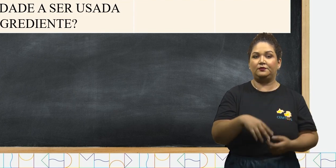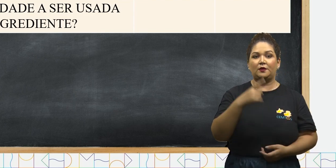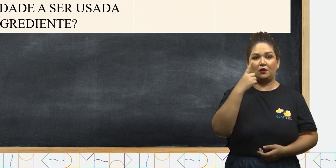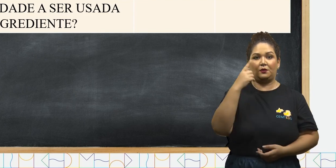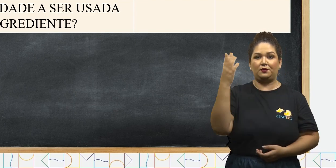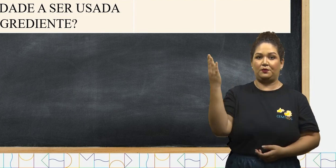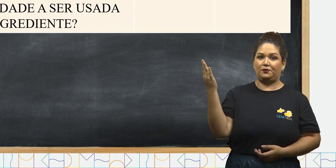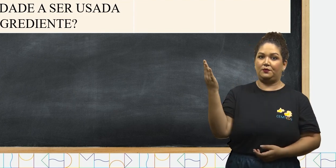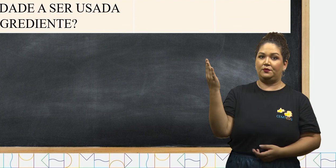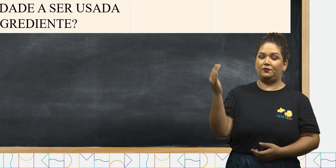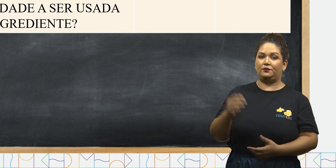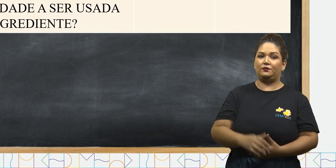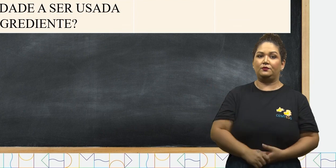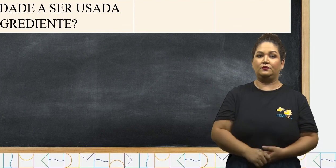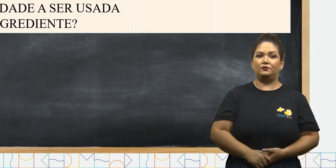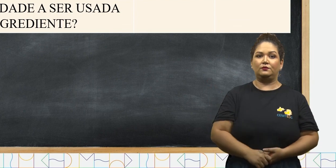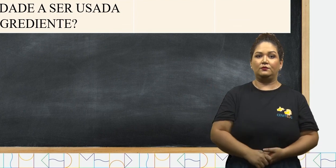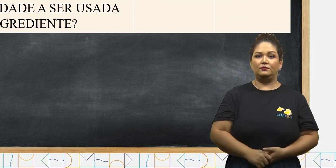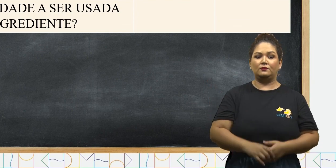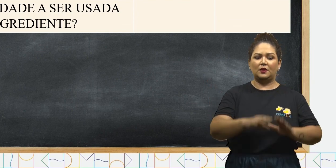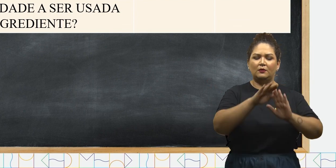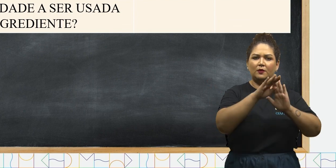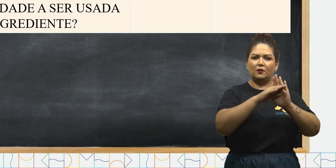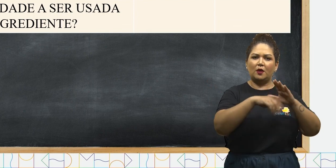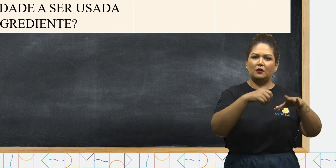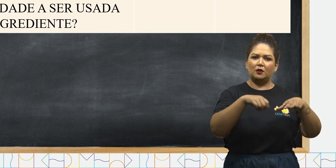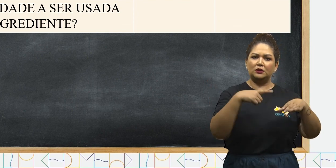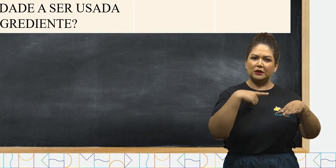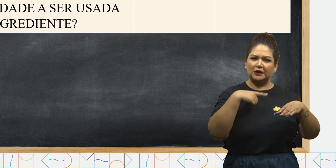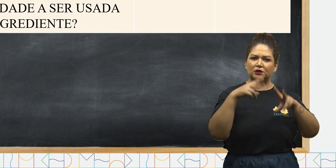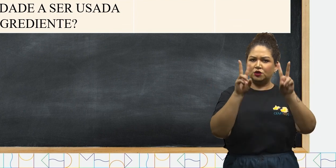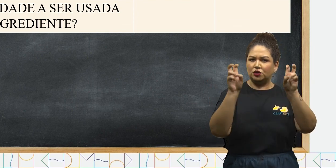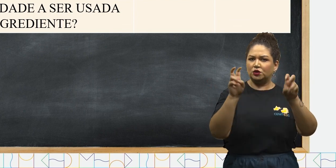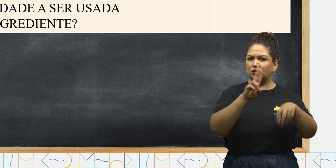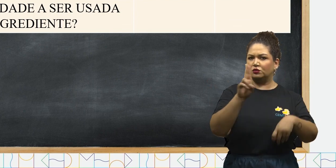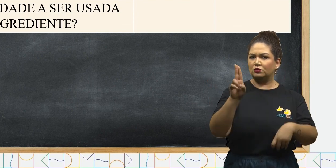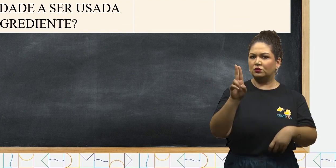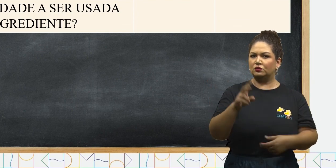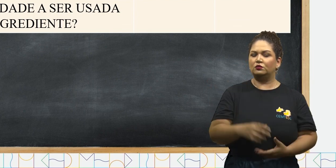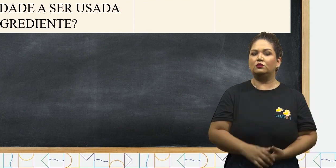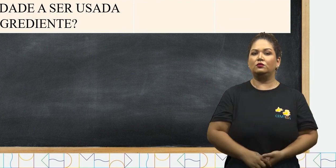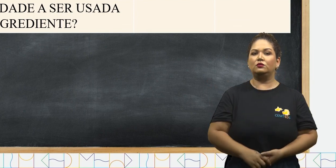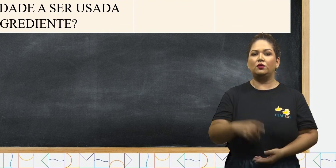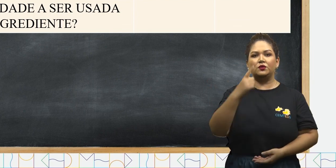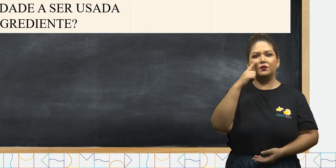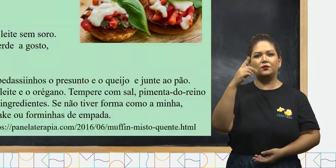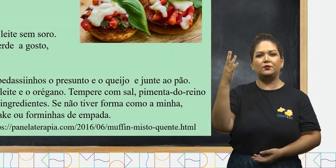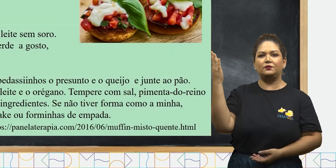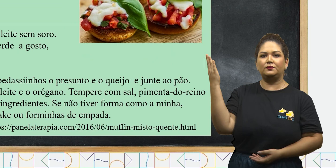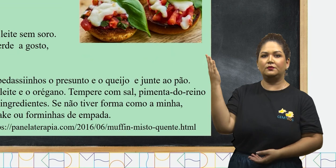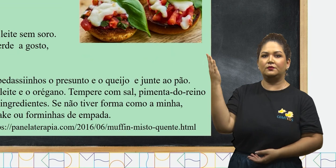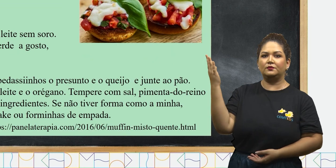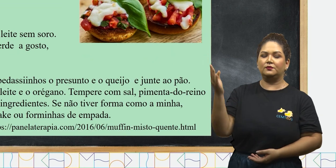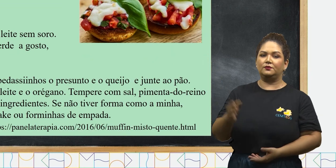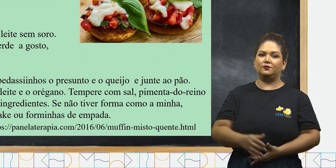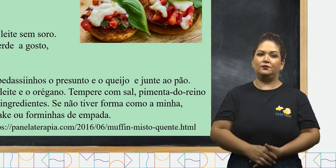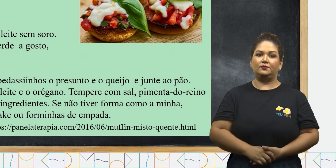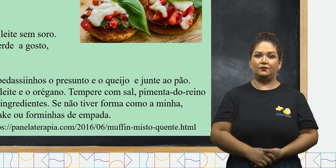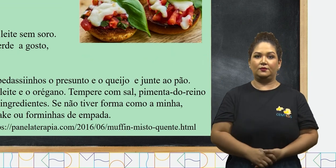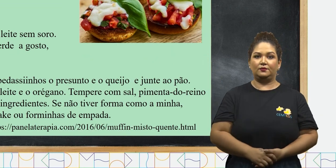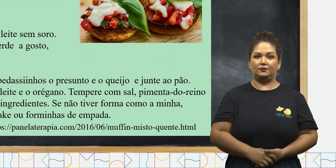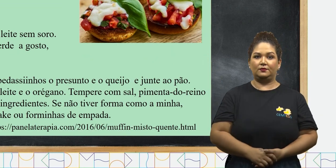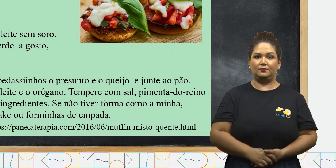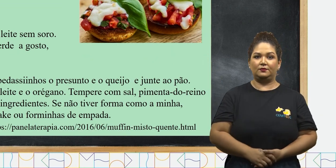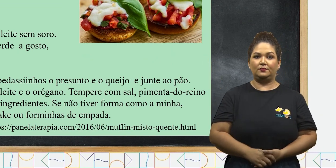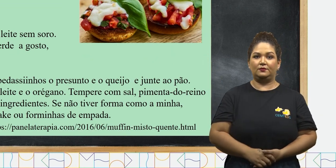A receita começa com o título? Sim! Vamos verificar no texto? Observe.